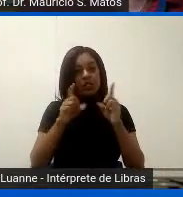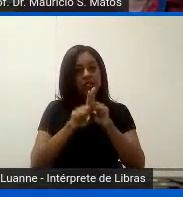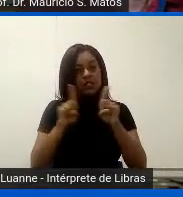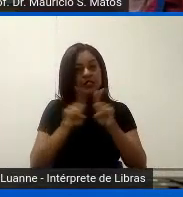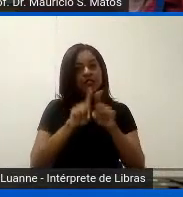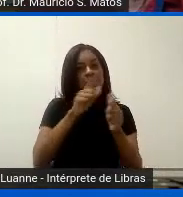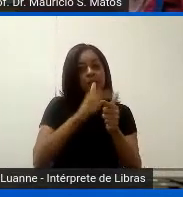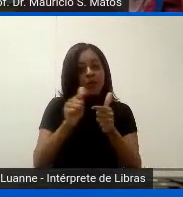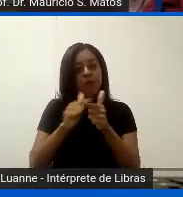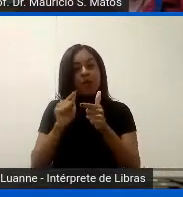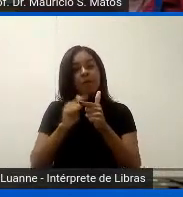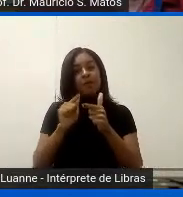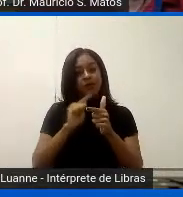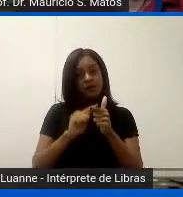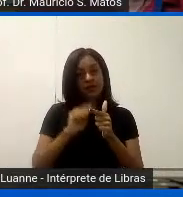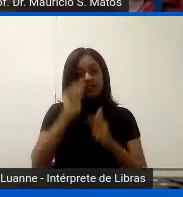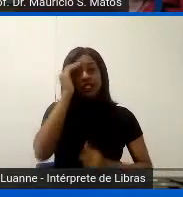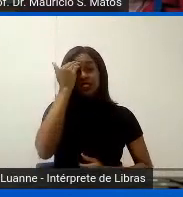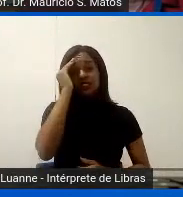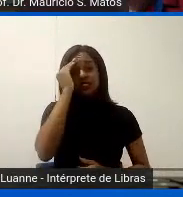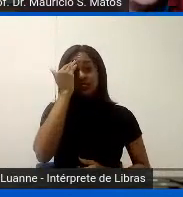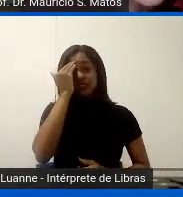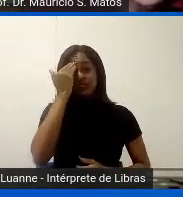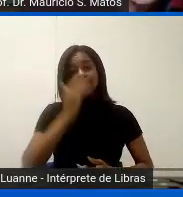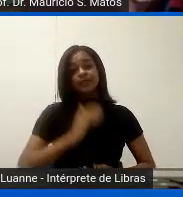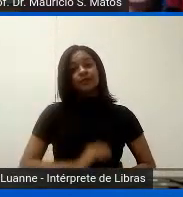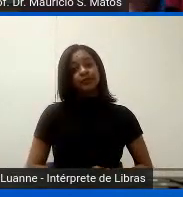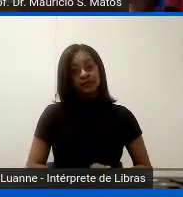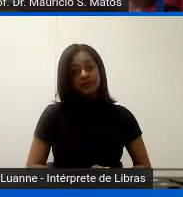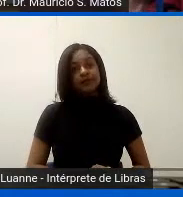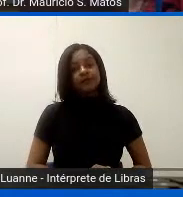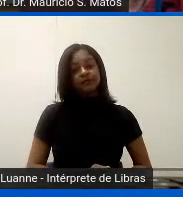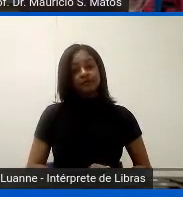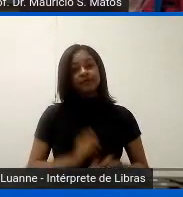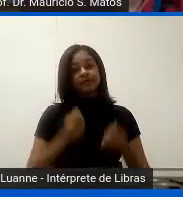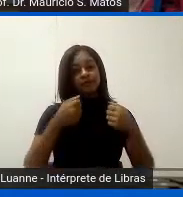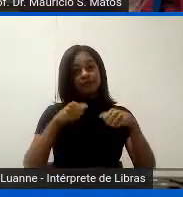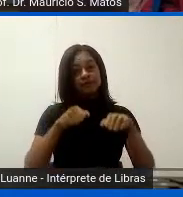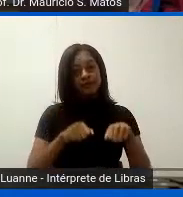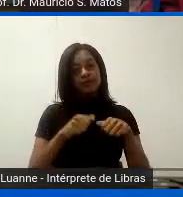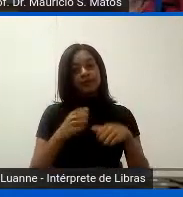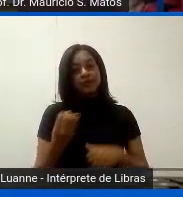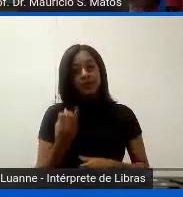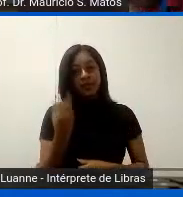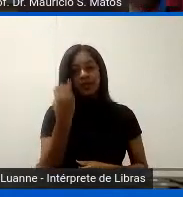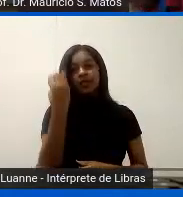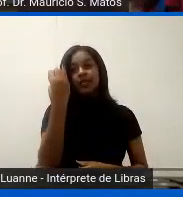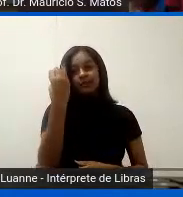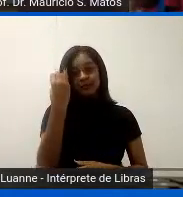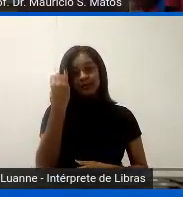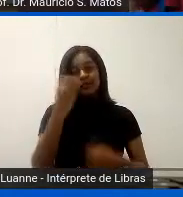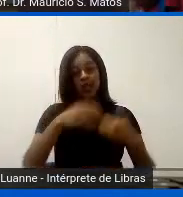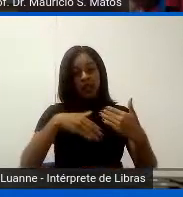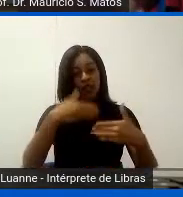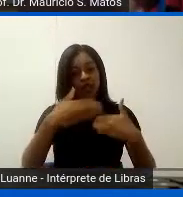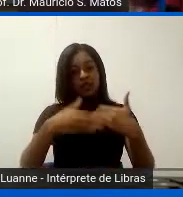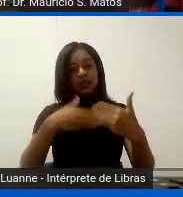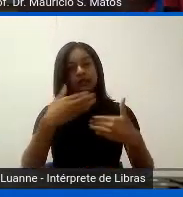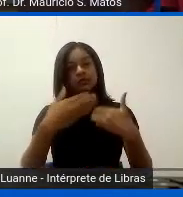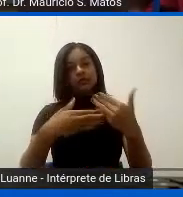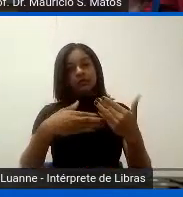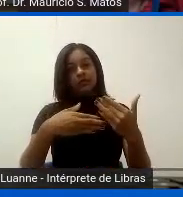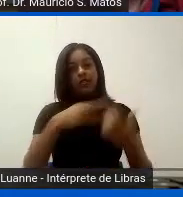né entendendo que ela ela vai ser importante na medida ela responder às nossas demandas